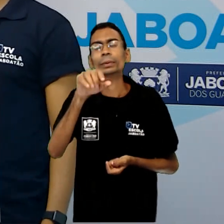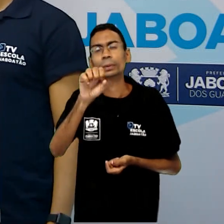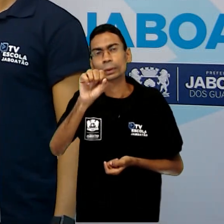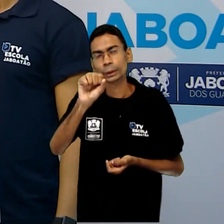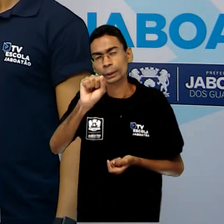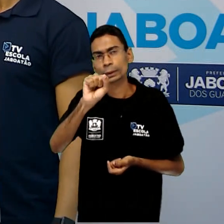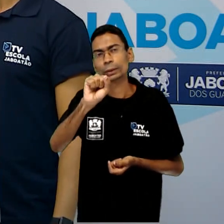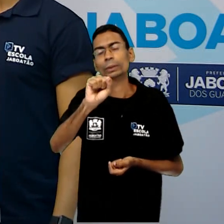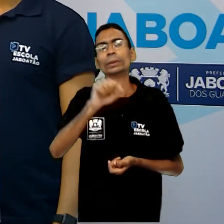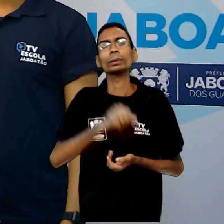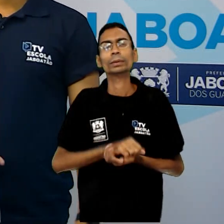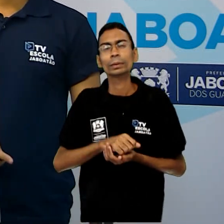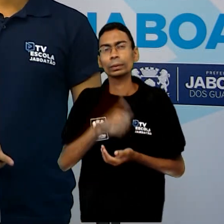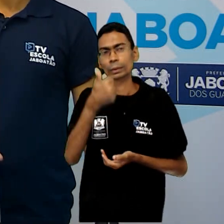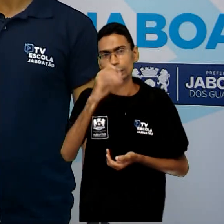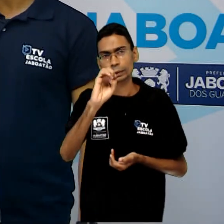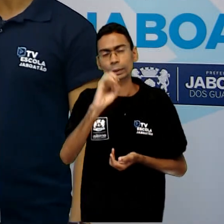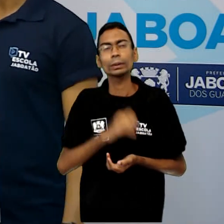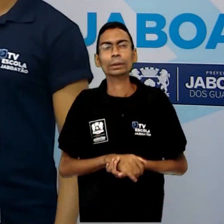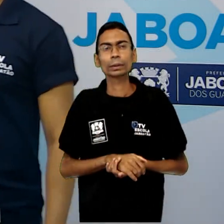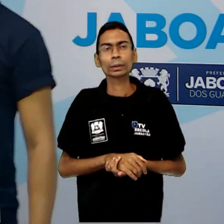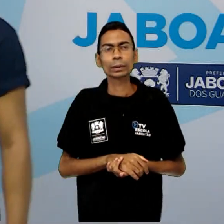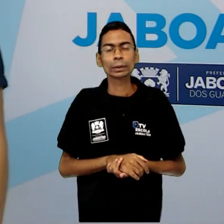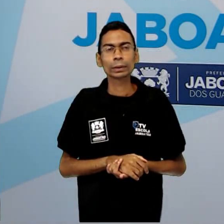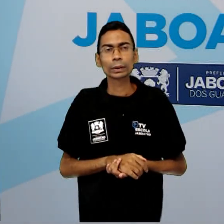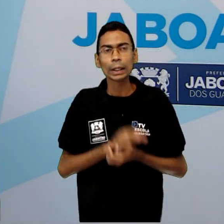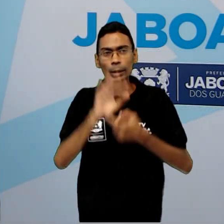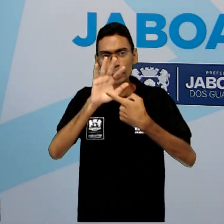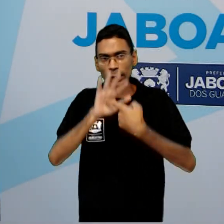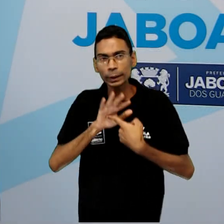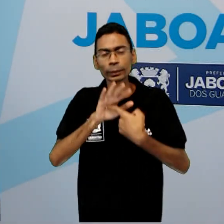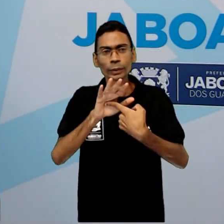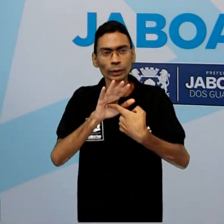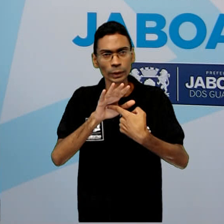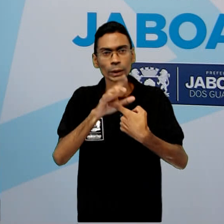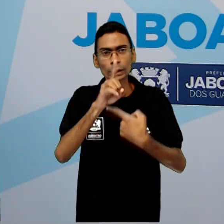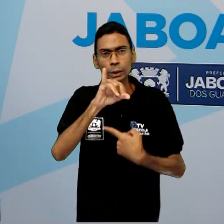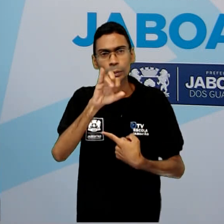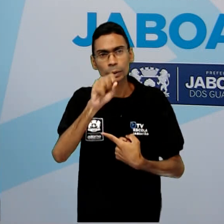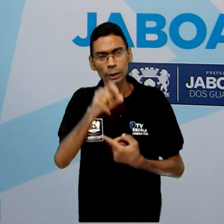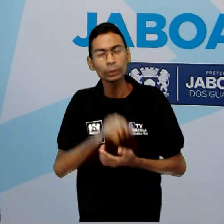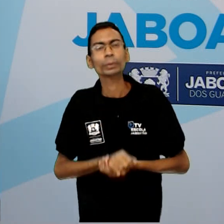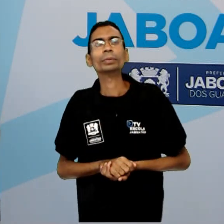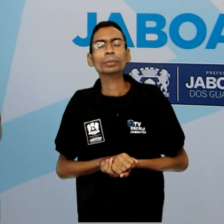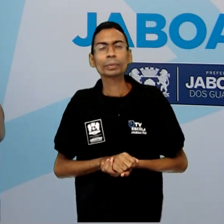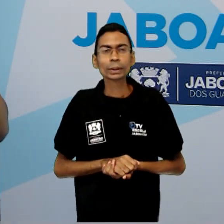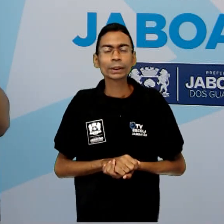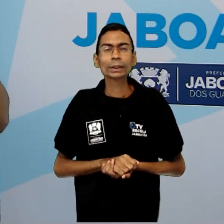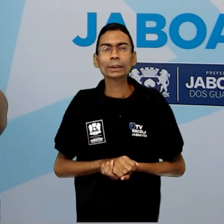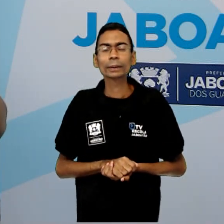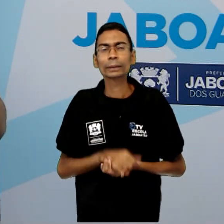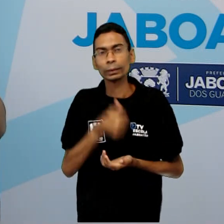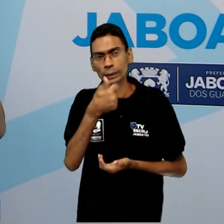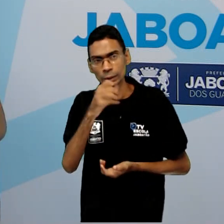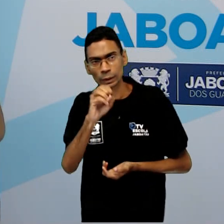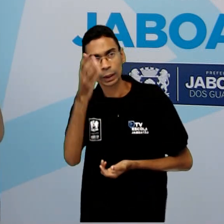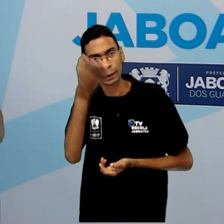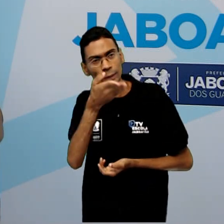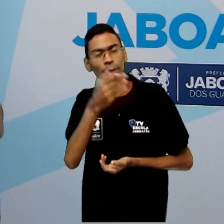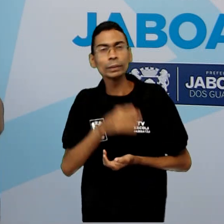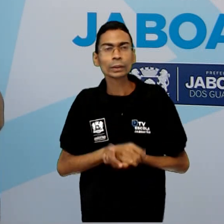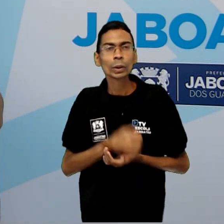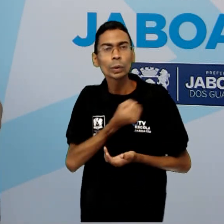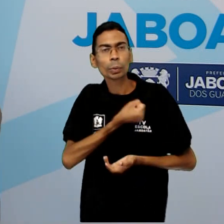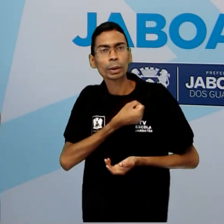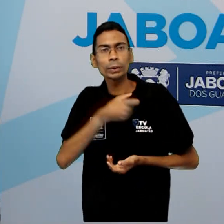8, 9, 10. Bom, representamos o denominador. Agora, vamos representar o numerador, que é o número que